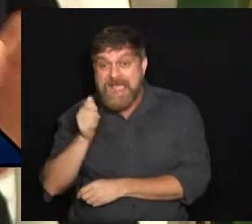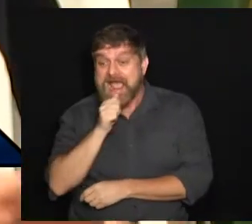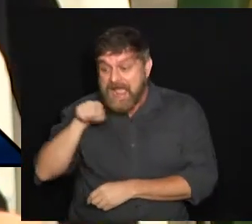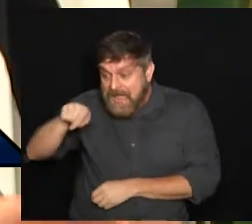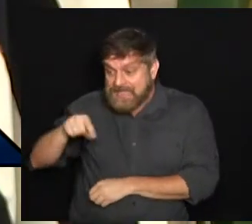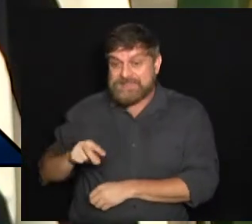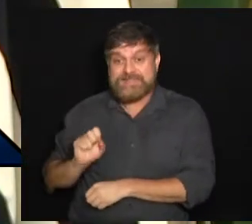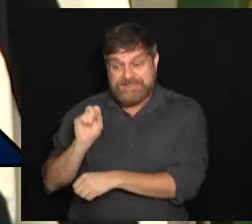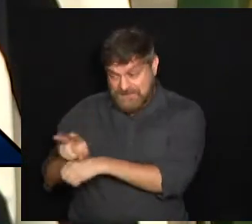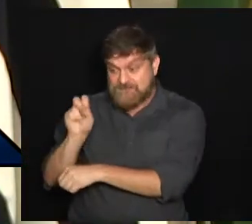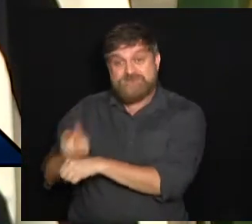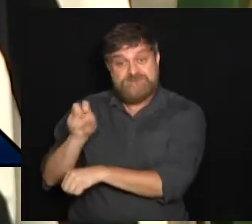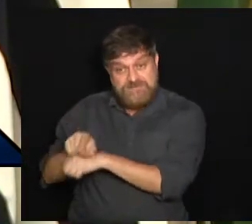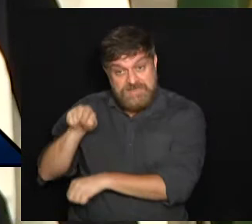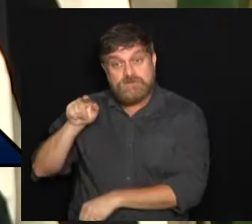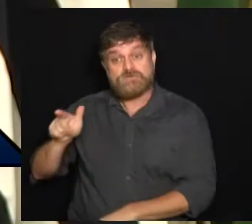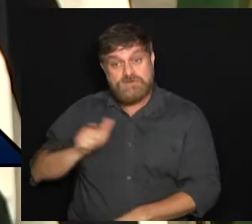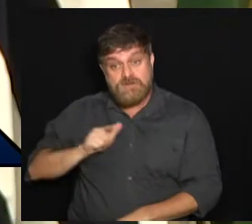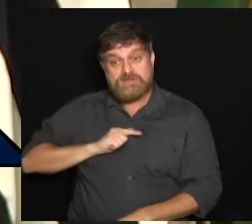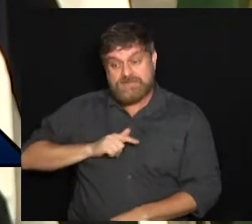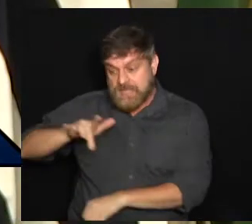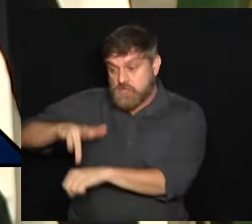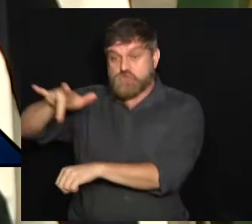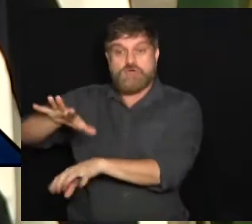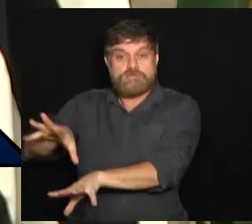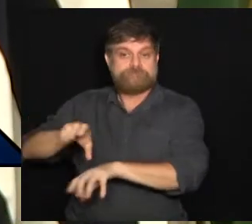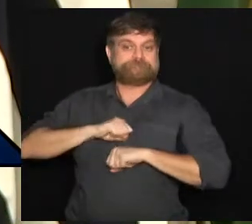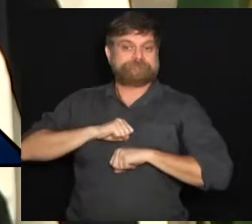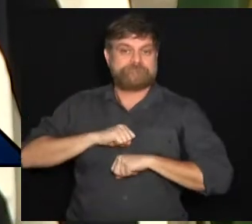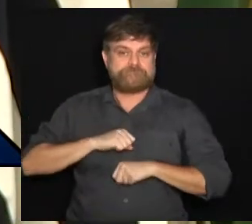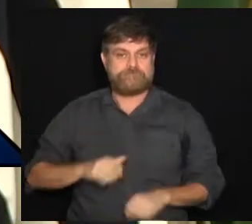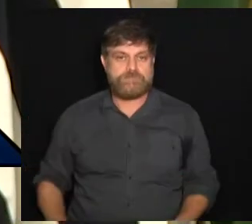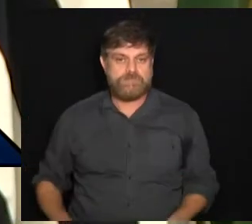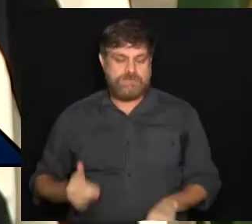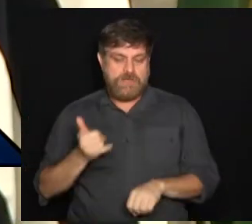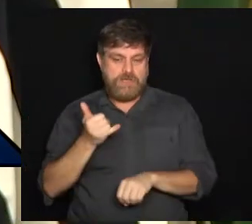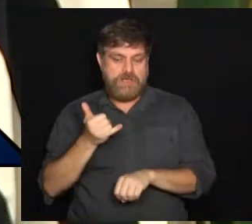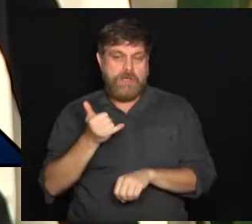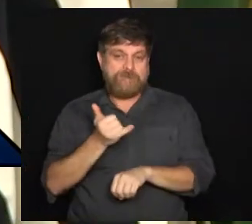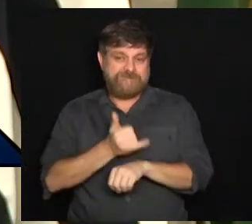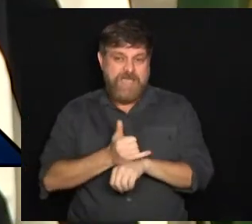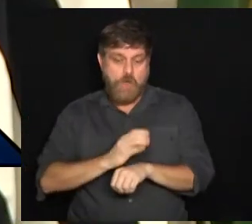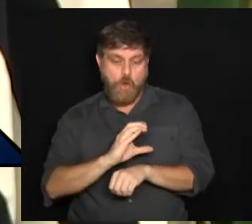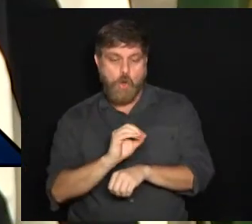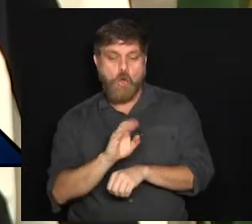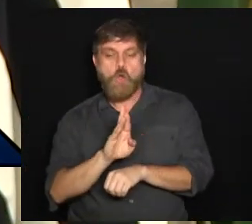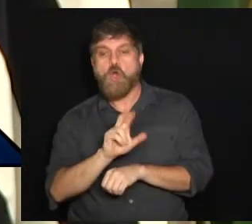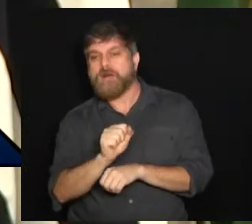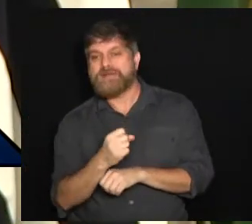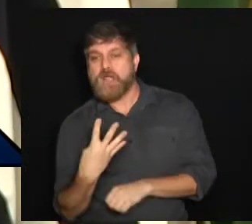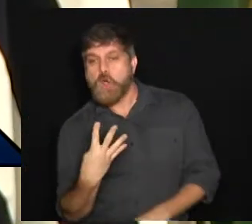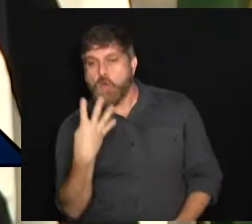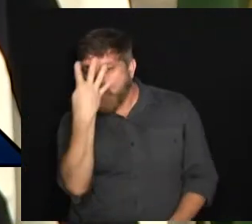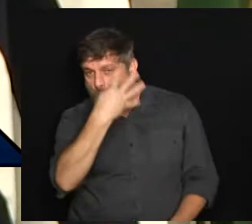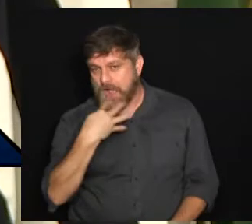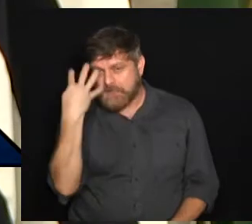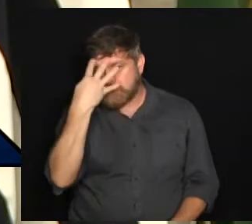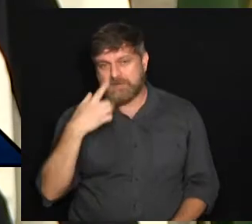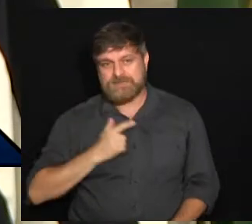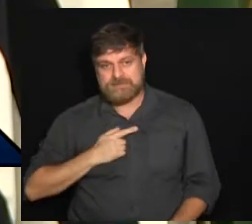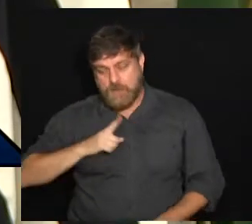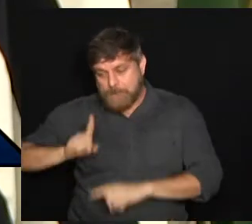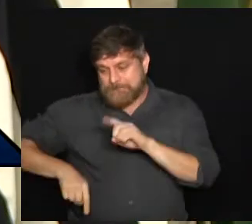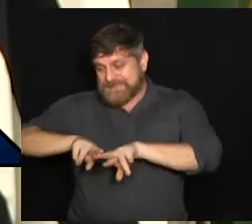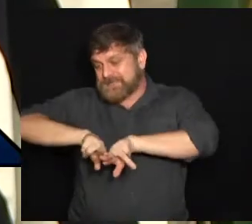vírus viável ali para te contaminar. Tá? Em certo cobre, que é um metal, no cobre dura 4 horas. Então, varia de uma superfície